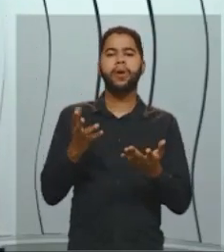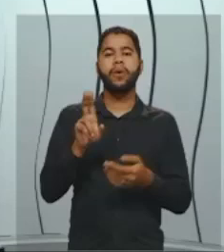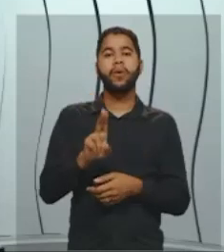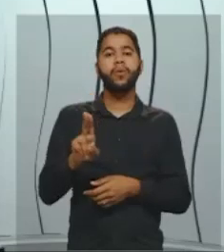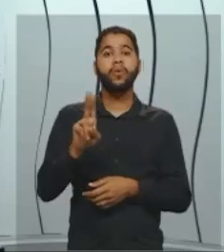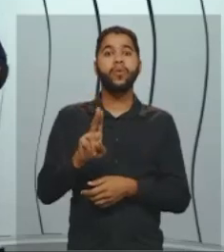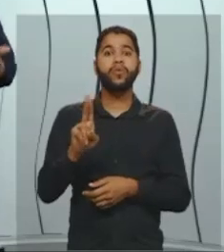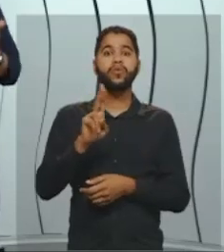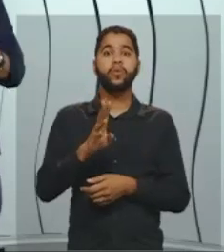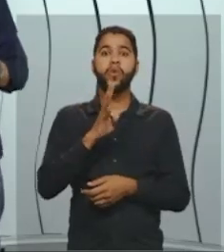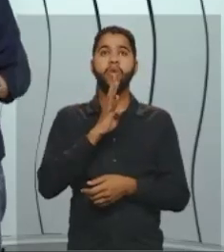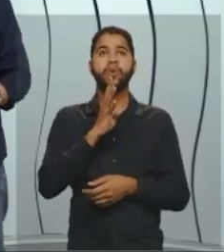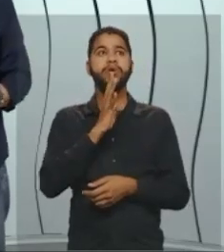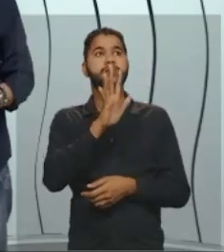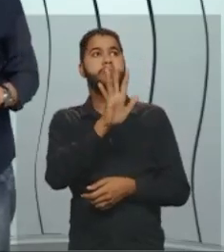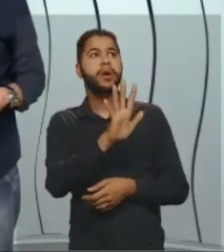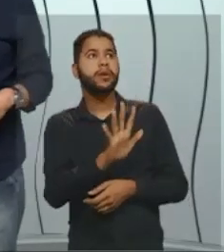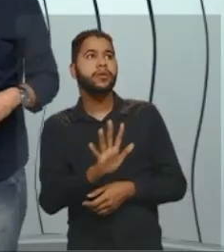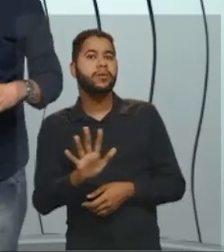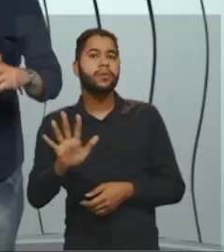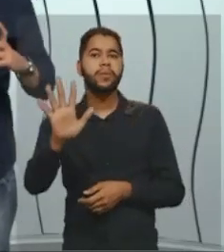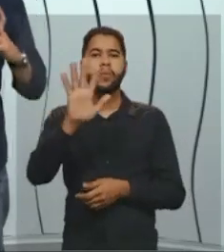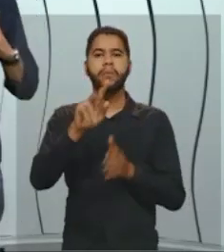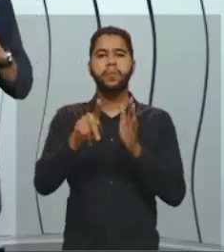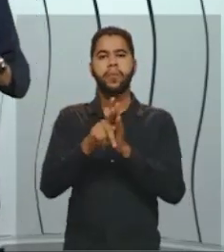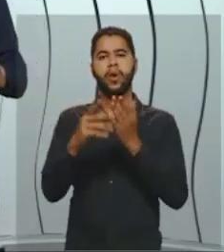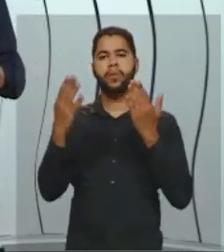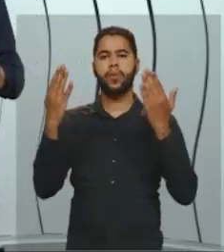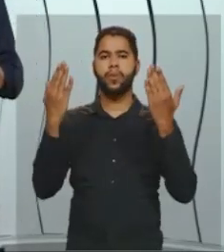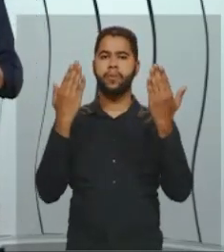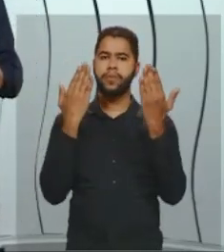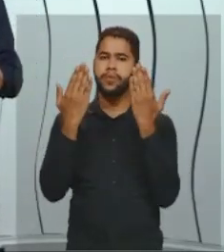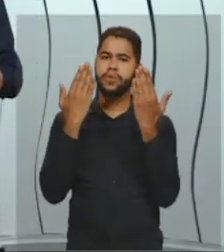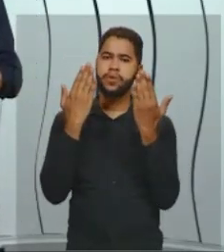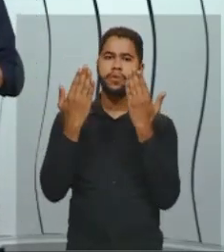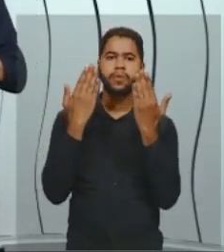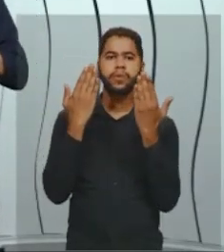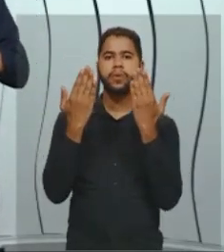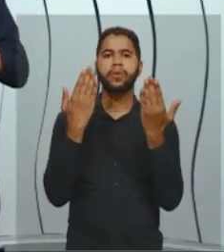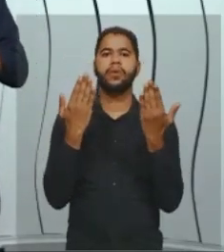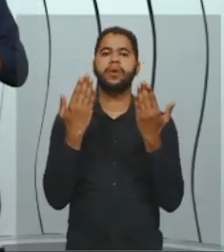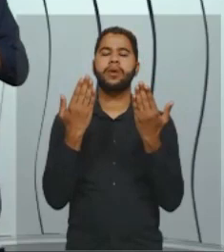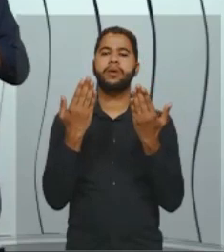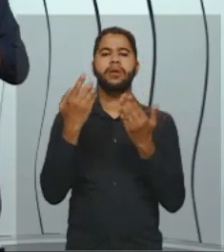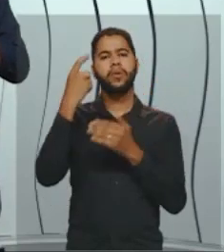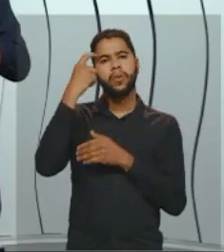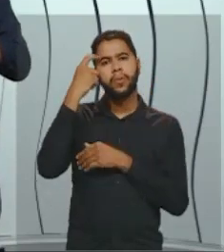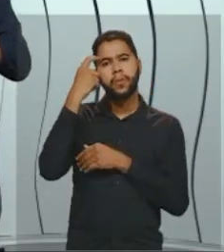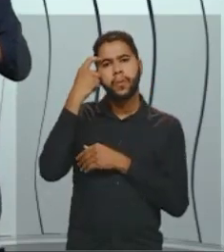muito conhecimento advindo da psicologia, que é, às vezes, passar uma ideia